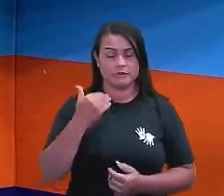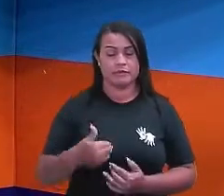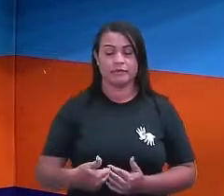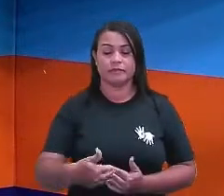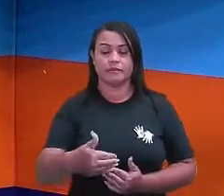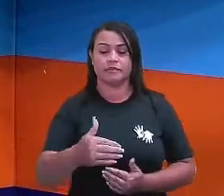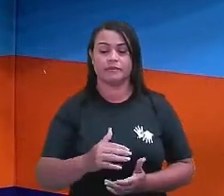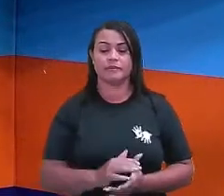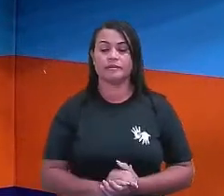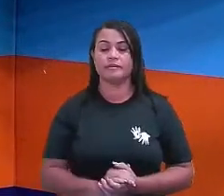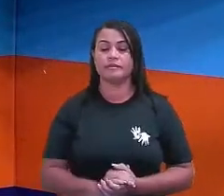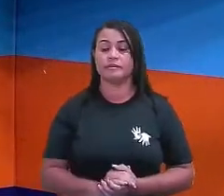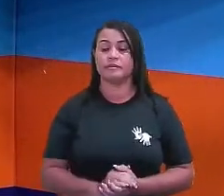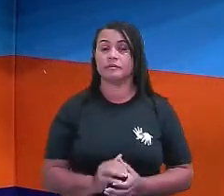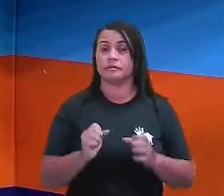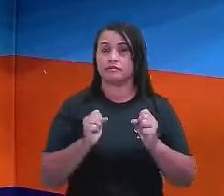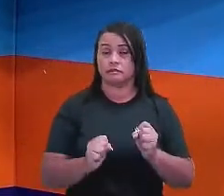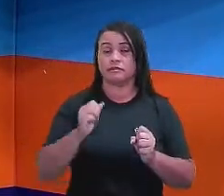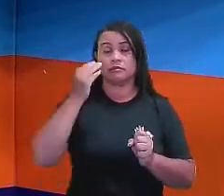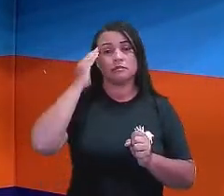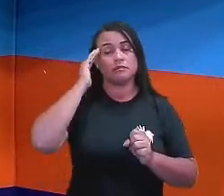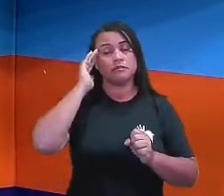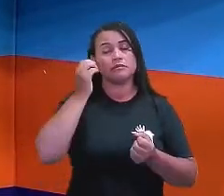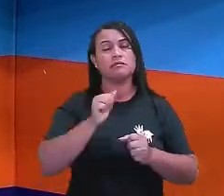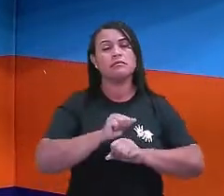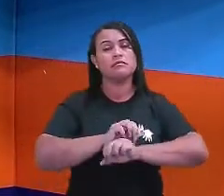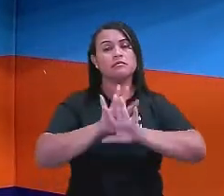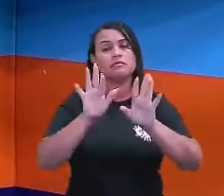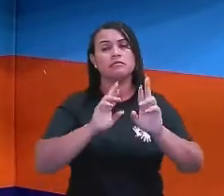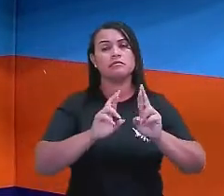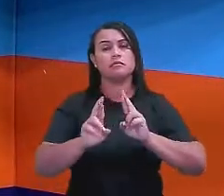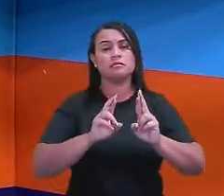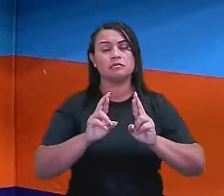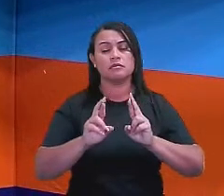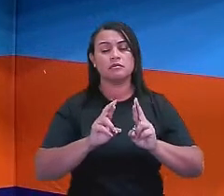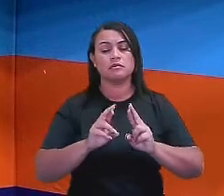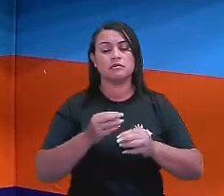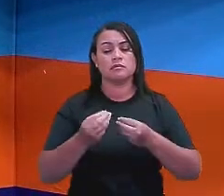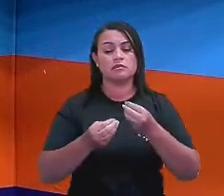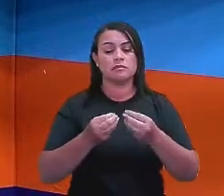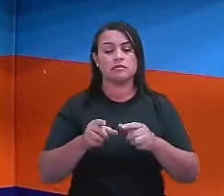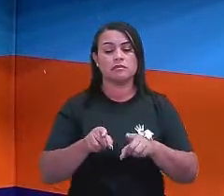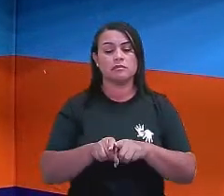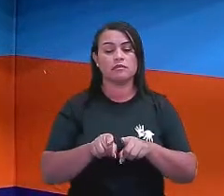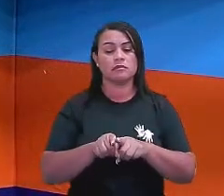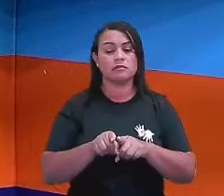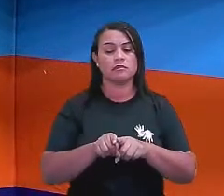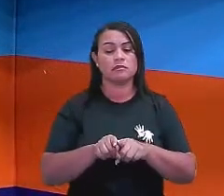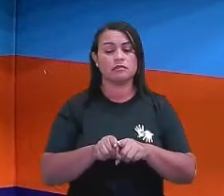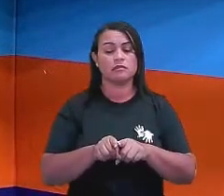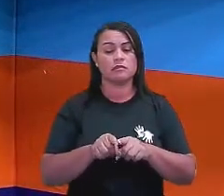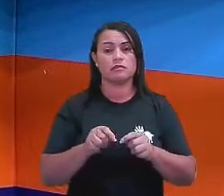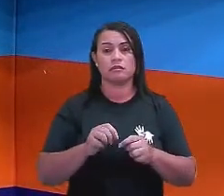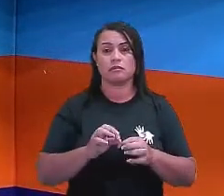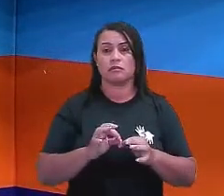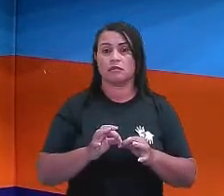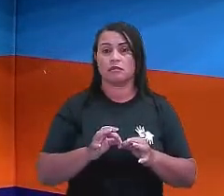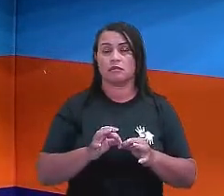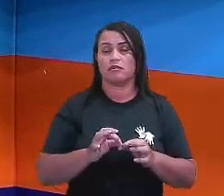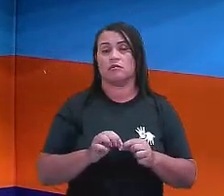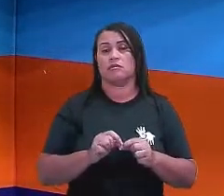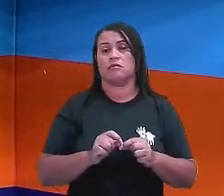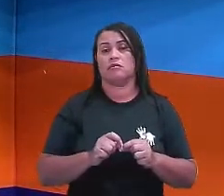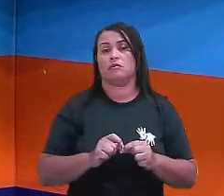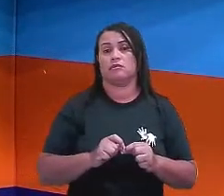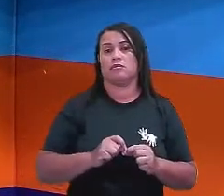seguir. Para que a gente possa entender essa relação de proporcionalidade do perímetro, quando eu aumento